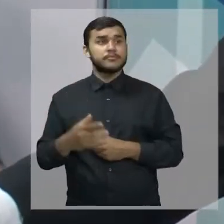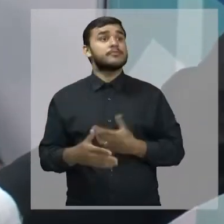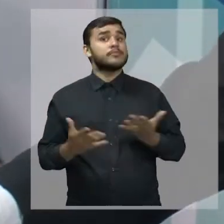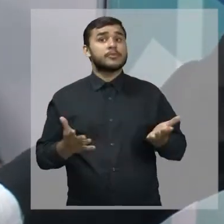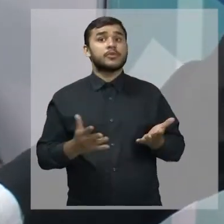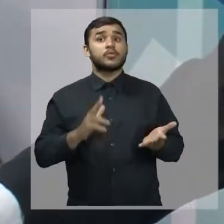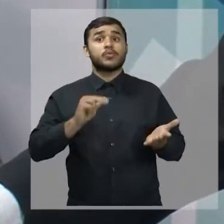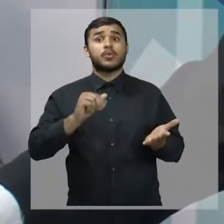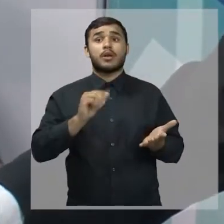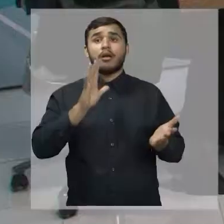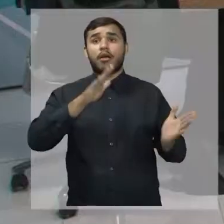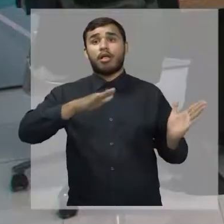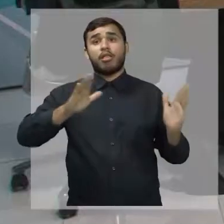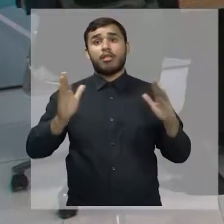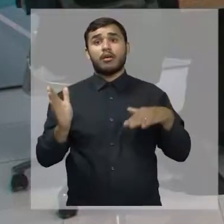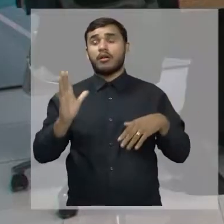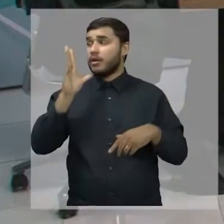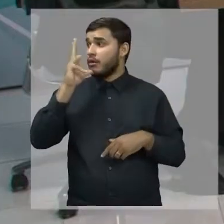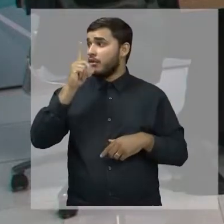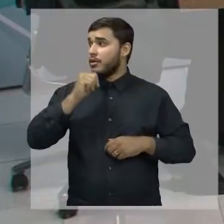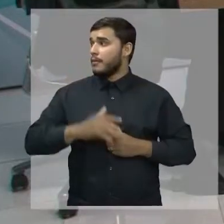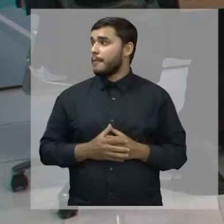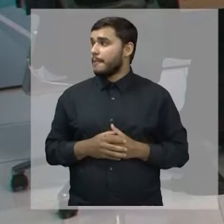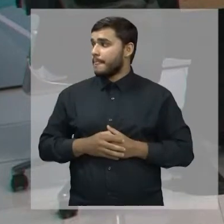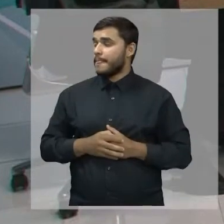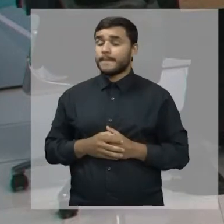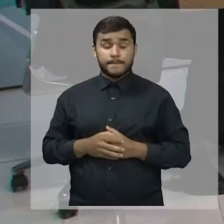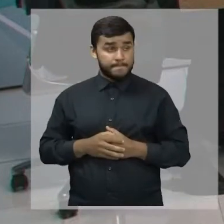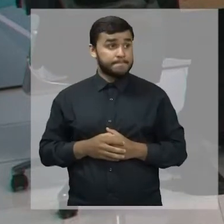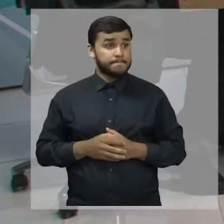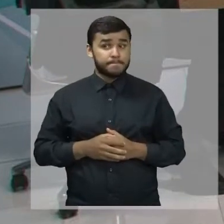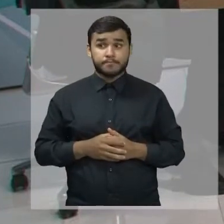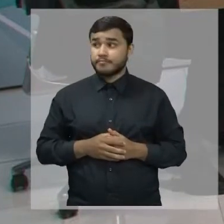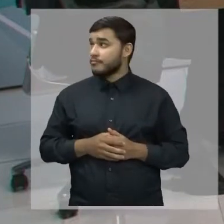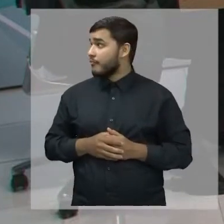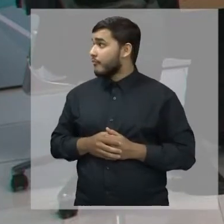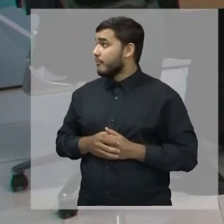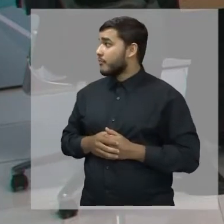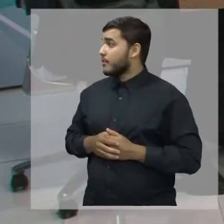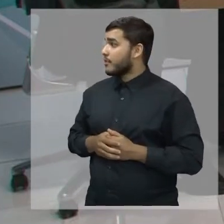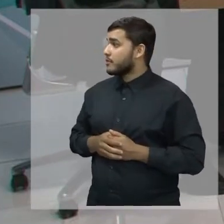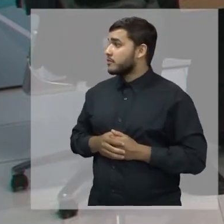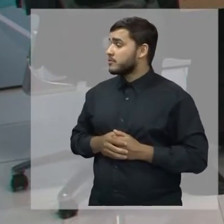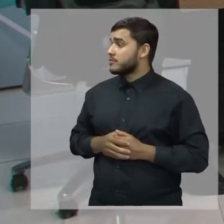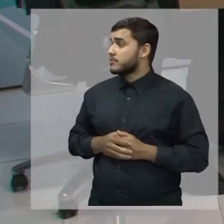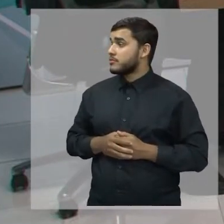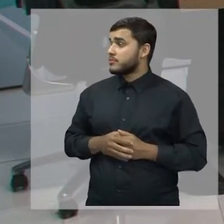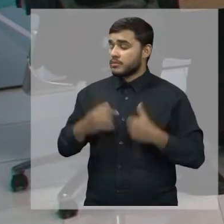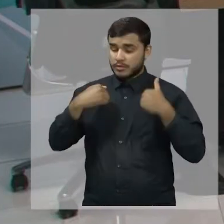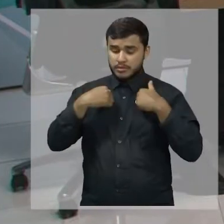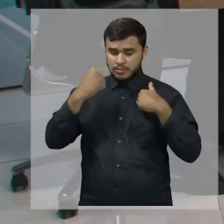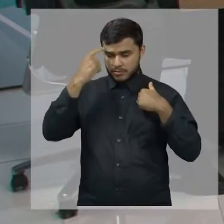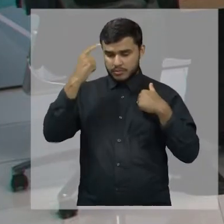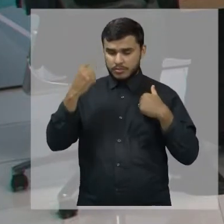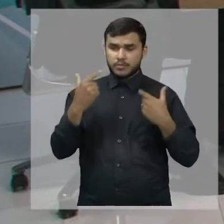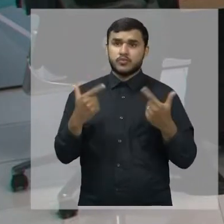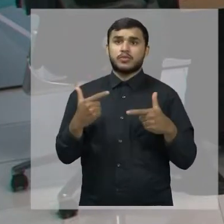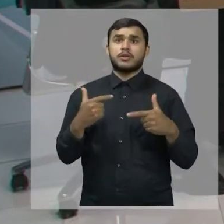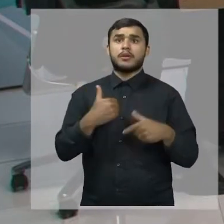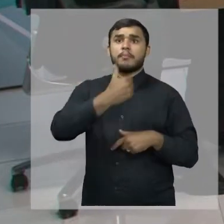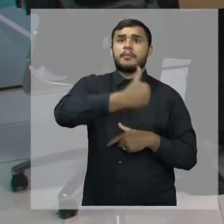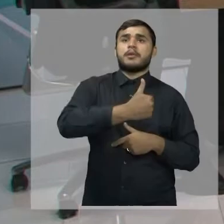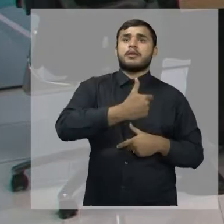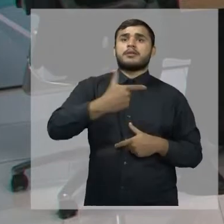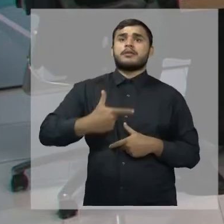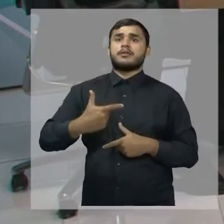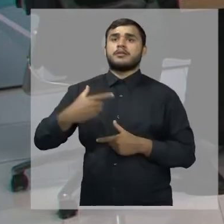Mas por que quando for transitar, o delator vai para casa. Mas por que acaba a delação? Acaba porque o delator sabe que ele não vai mais, ele